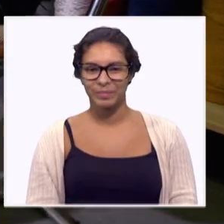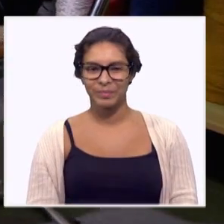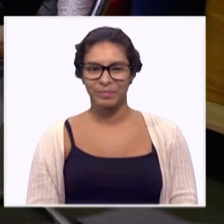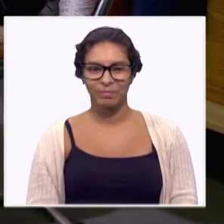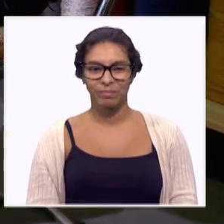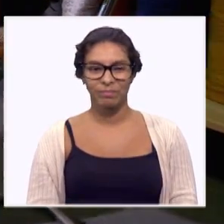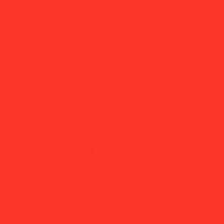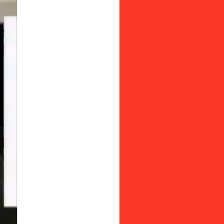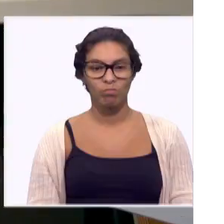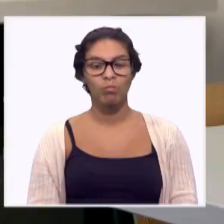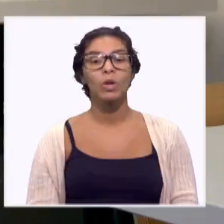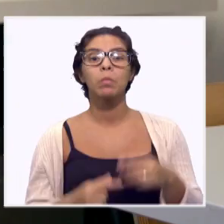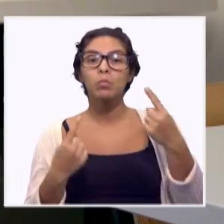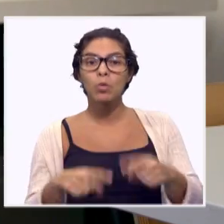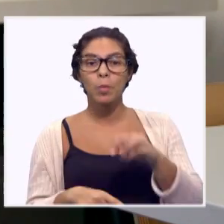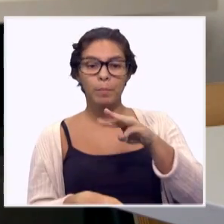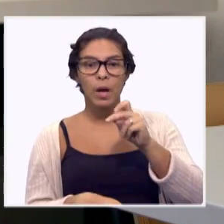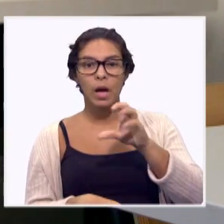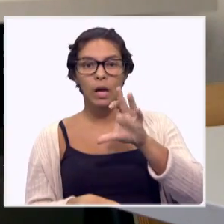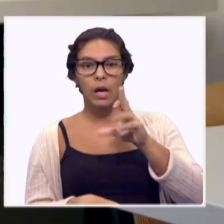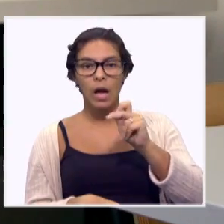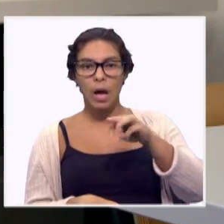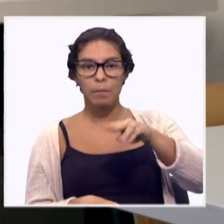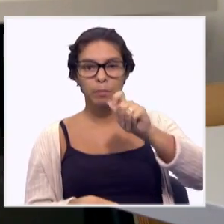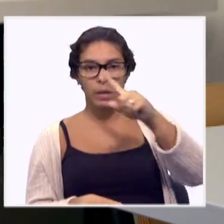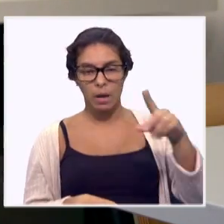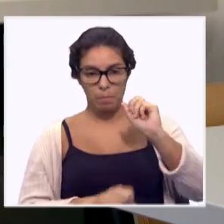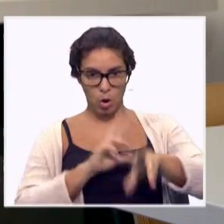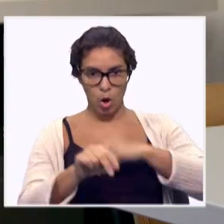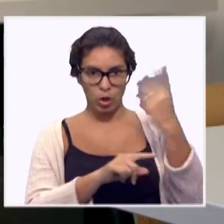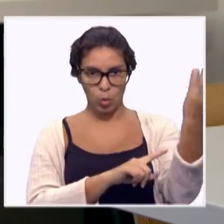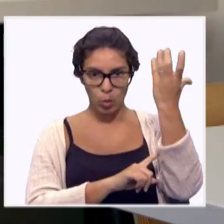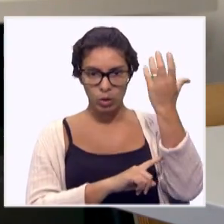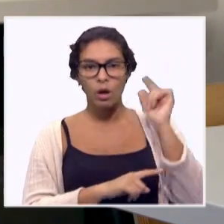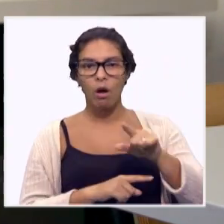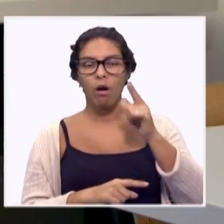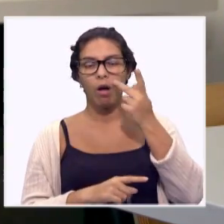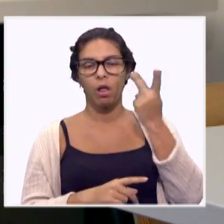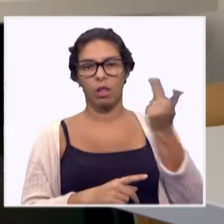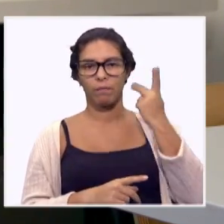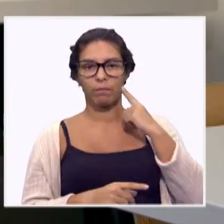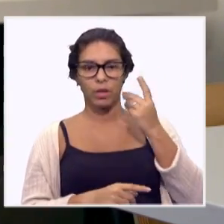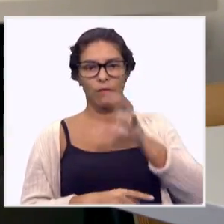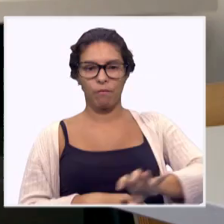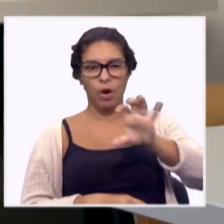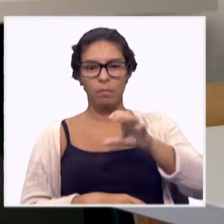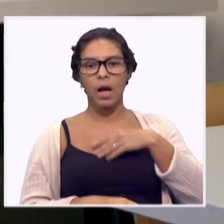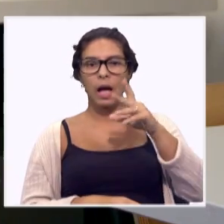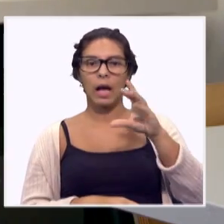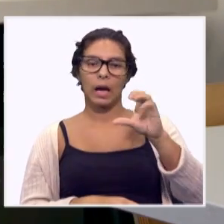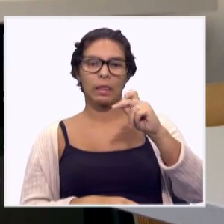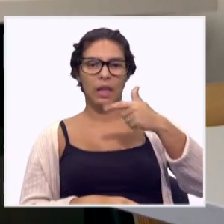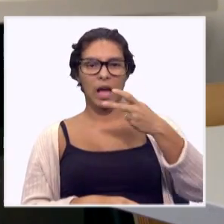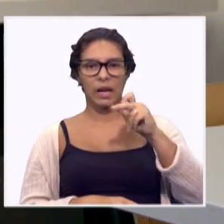igualmente. Mas não só de macramé se fazem as tendências. Moda, cultura e lifestyle são alguns dos interesses da